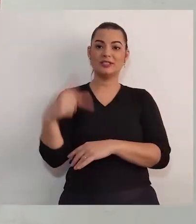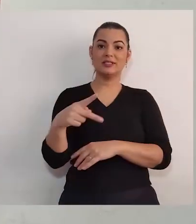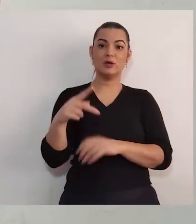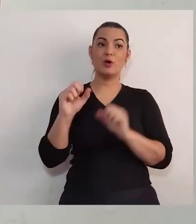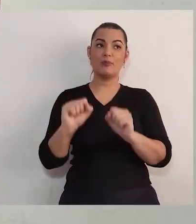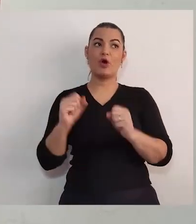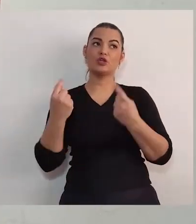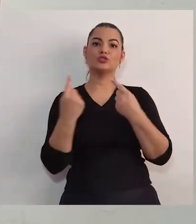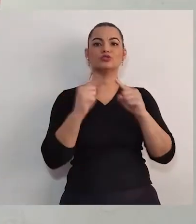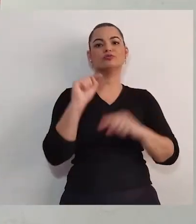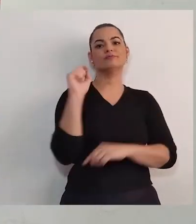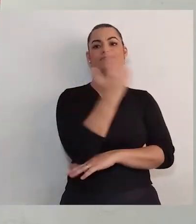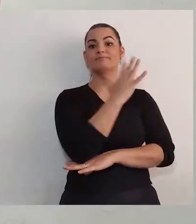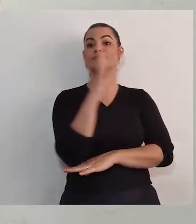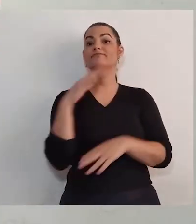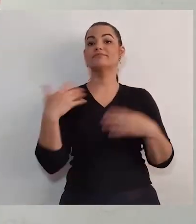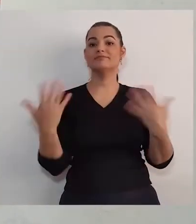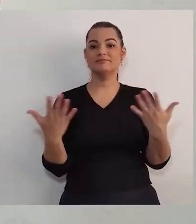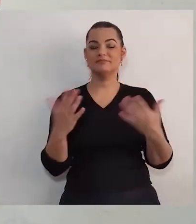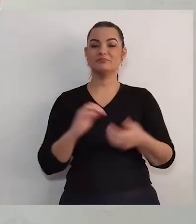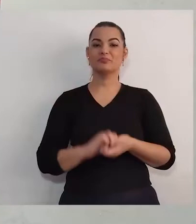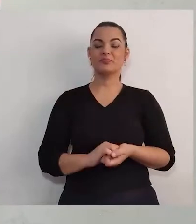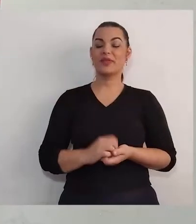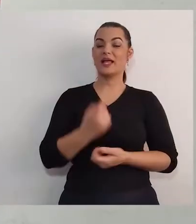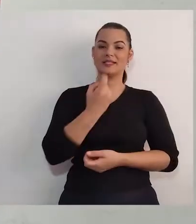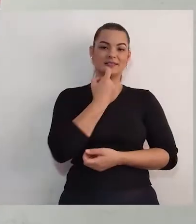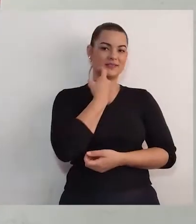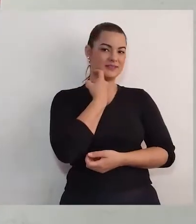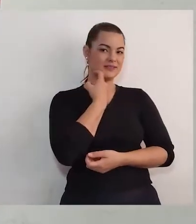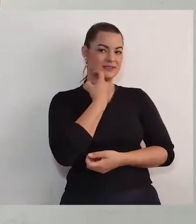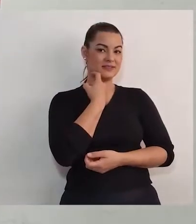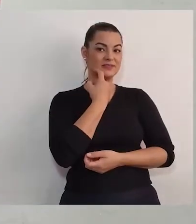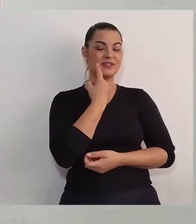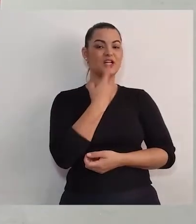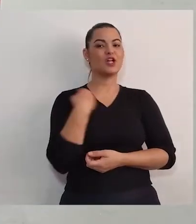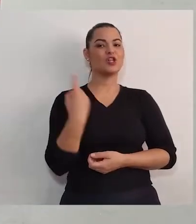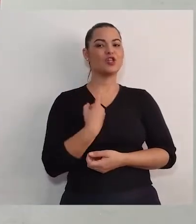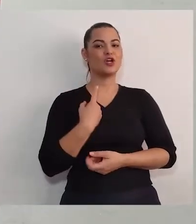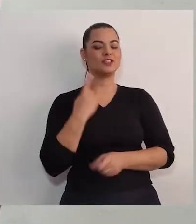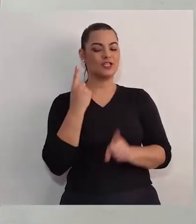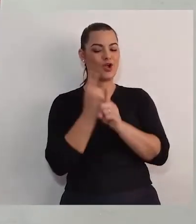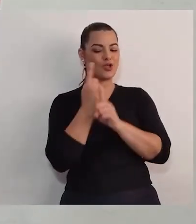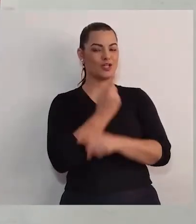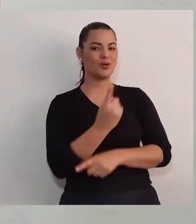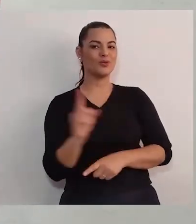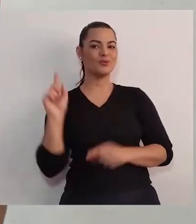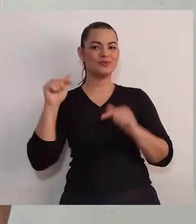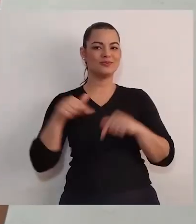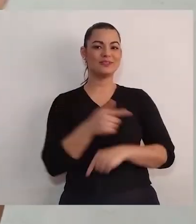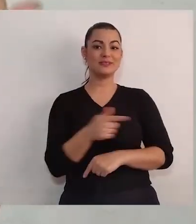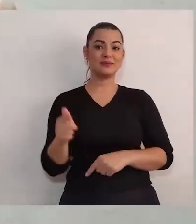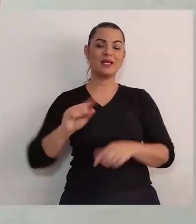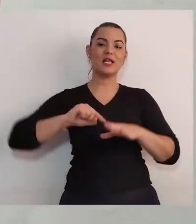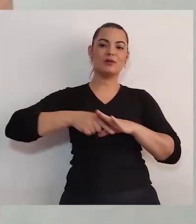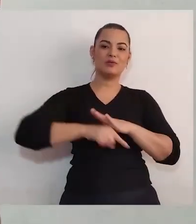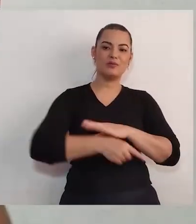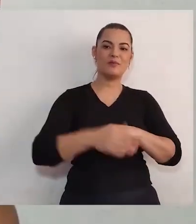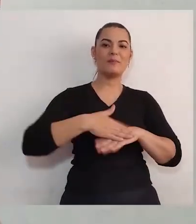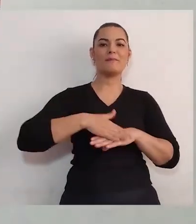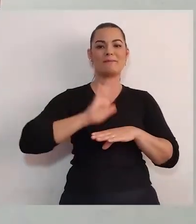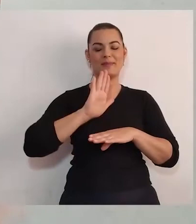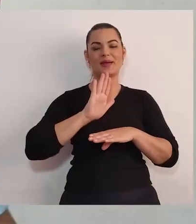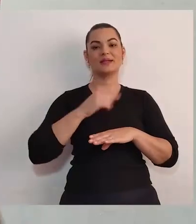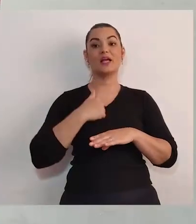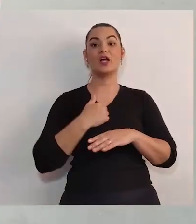bom? Na sexta-feira, nosso último encontro da semana, aí nós vamos aprofundar e eu dou para vocês, aí